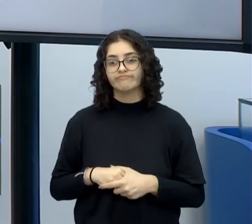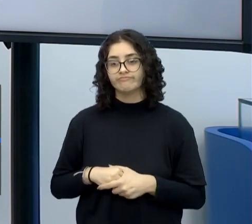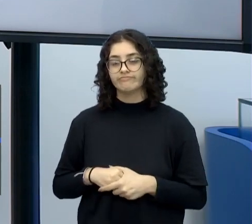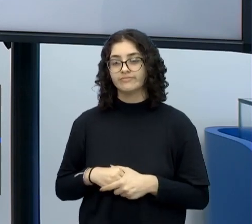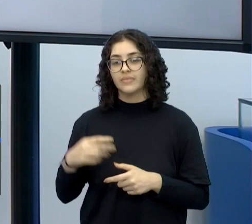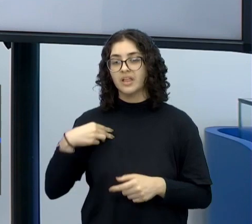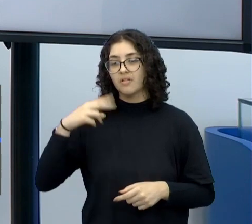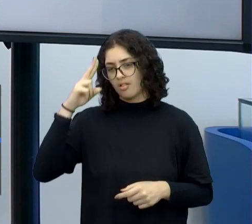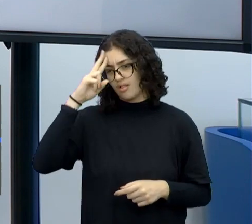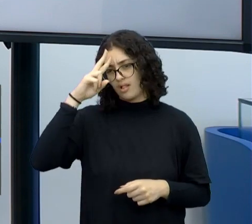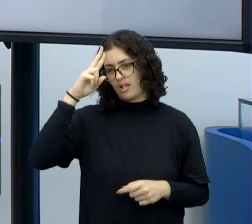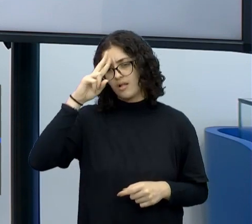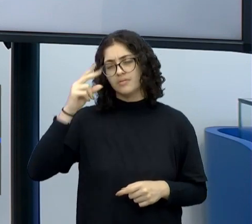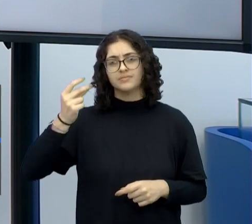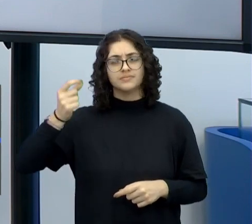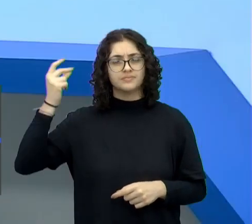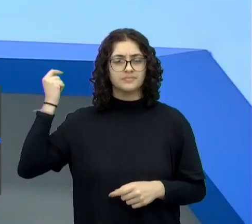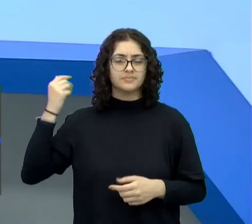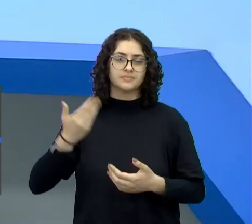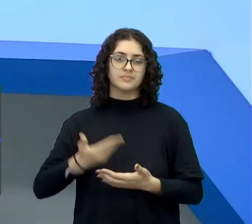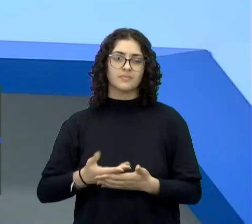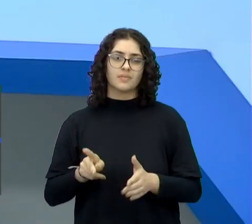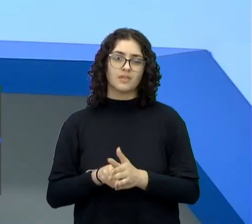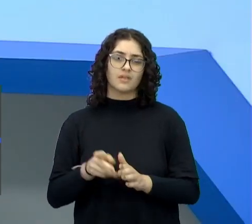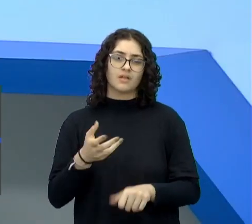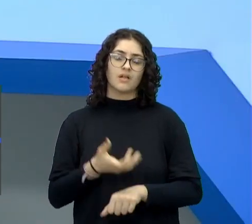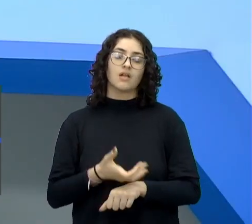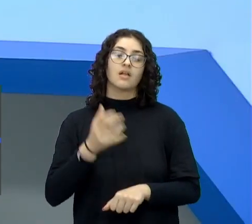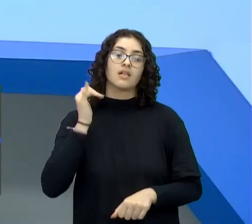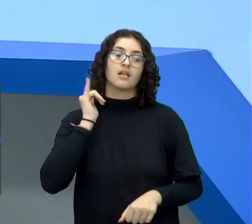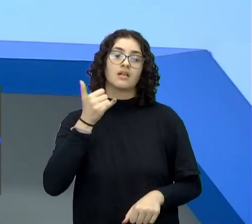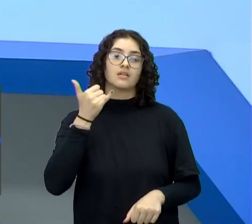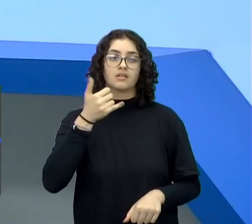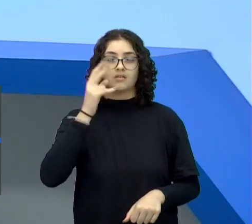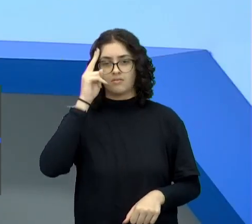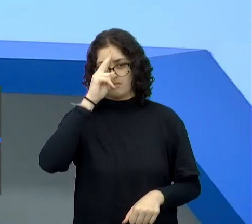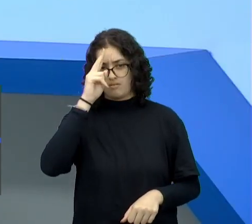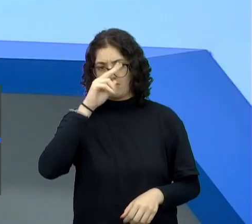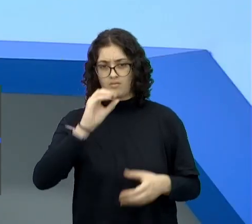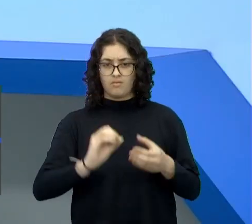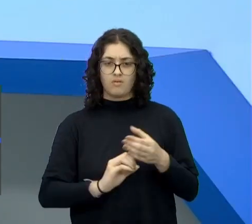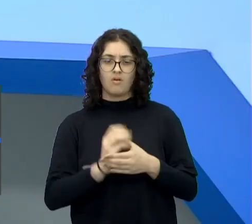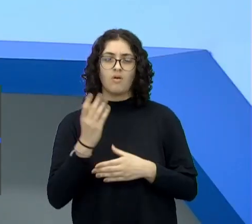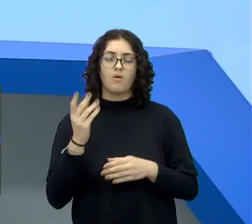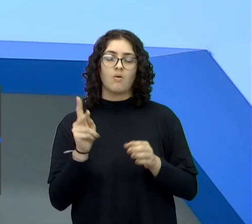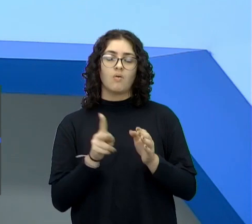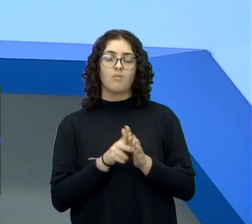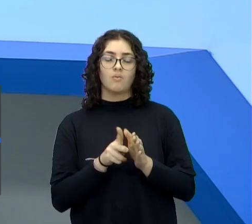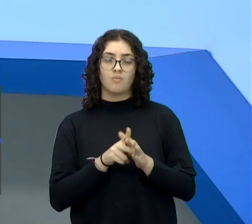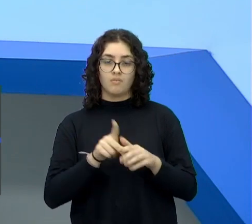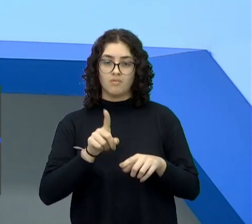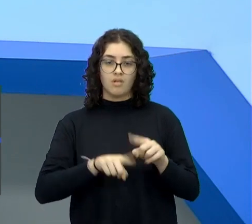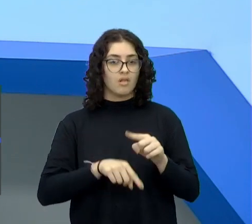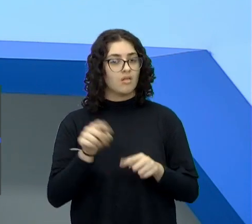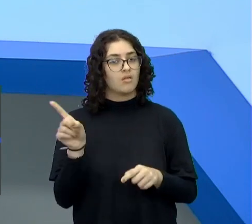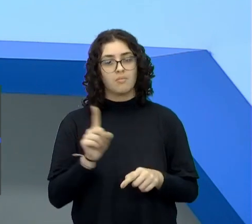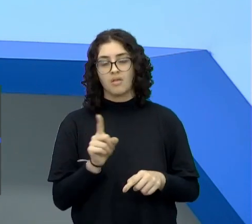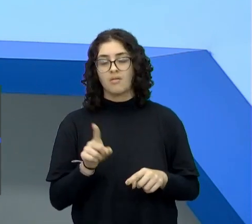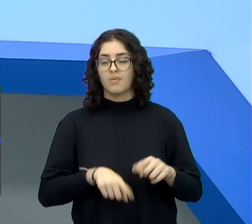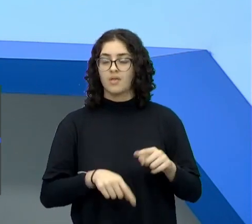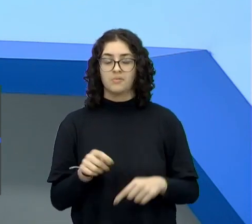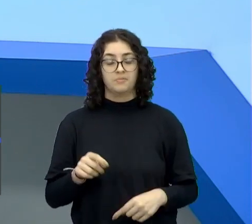totalmente. Eu lembro que nós estudamos no componente as narrativas históricas e a sua produção material e imaterial justamente sobre essas